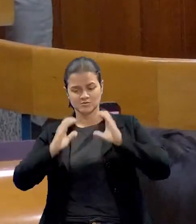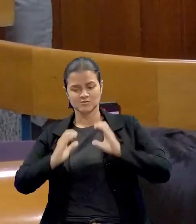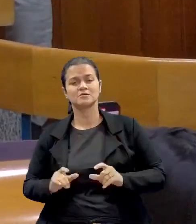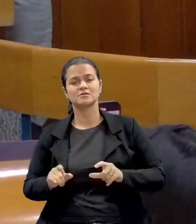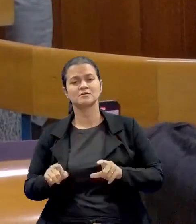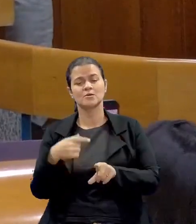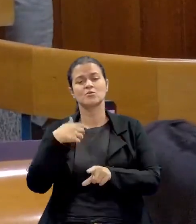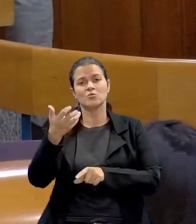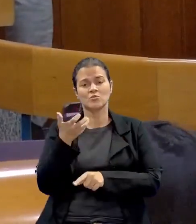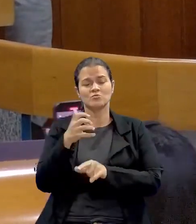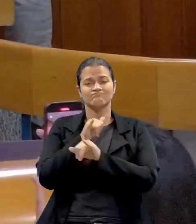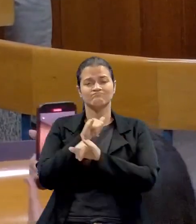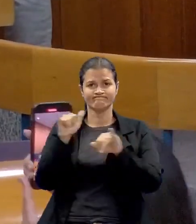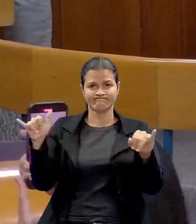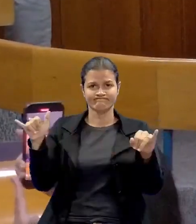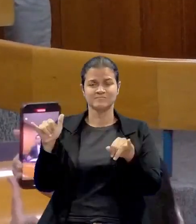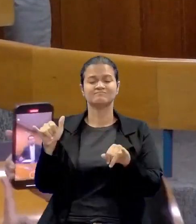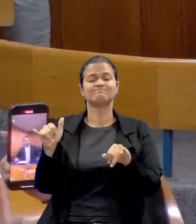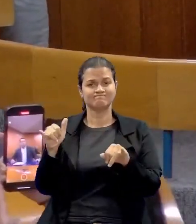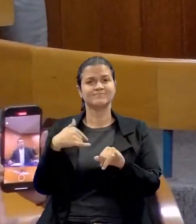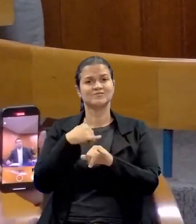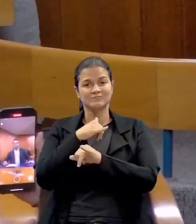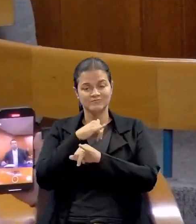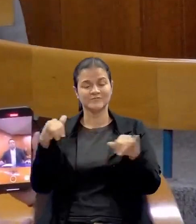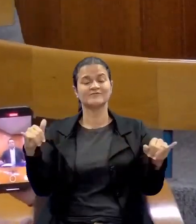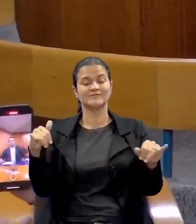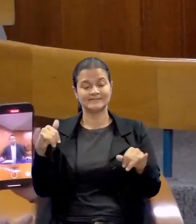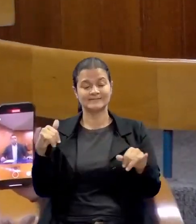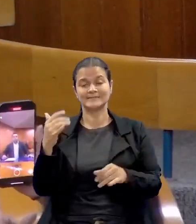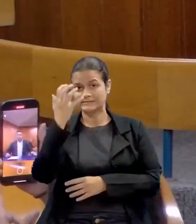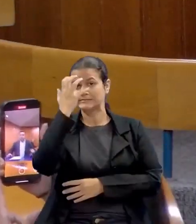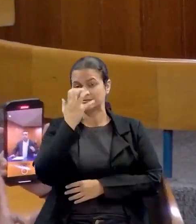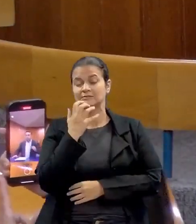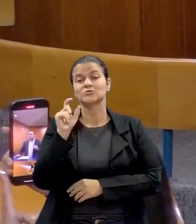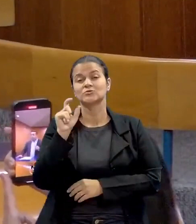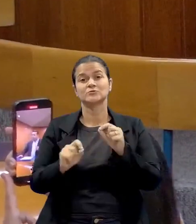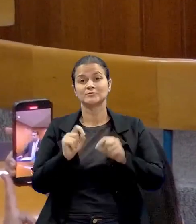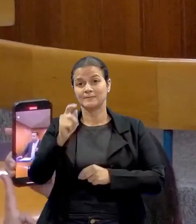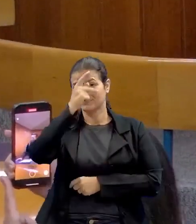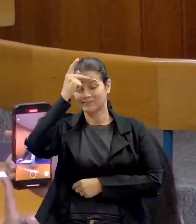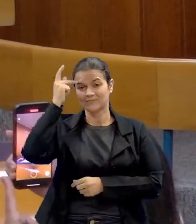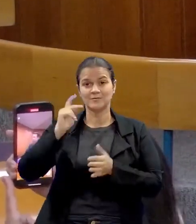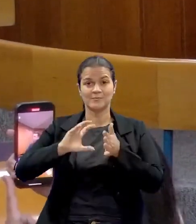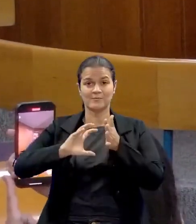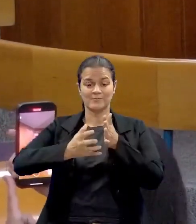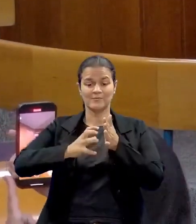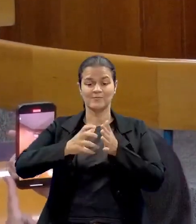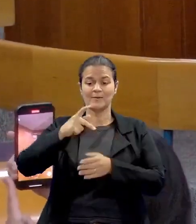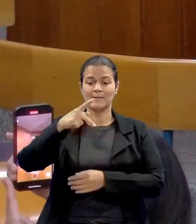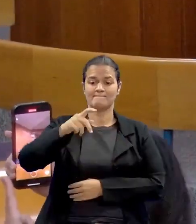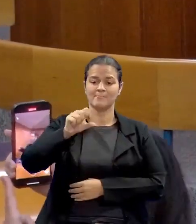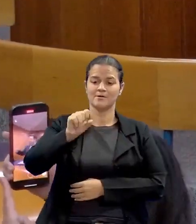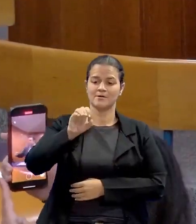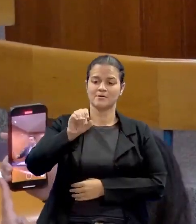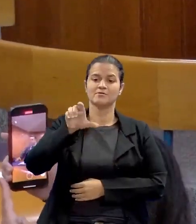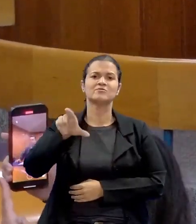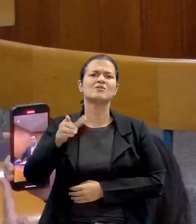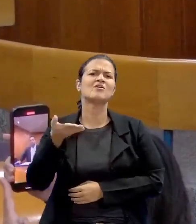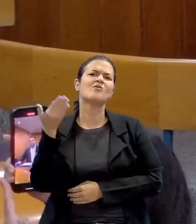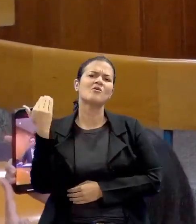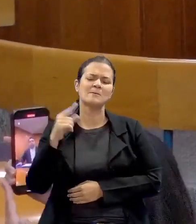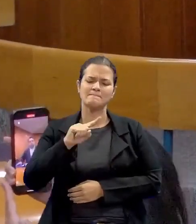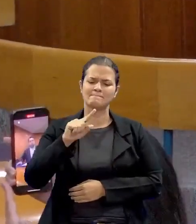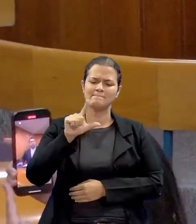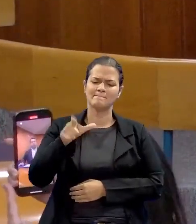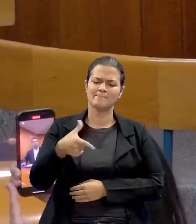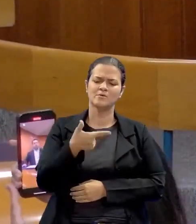quero fazer aqui uma grande colocação de que o PSOL, o Partido PSOL, desde 2017